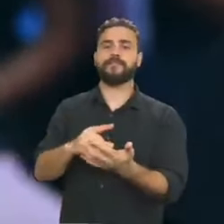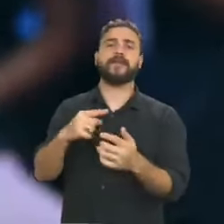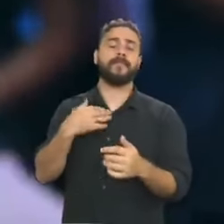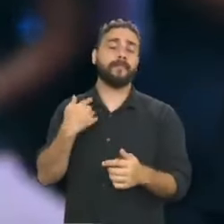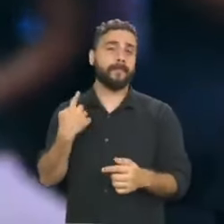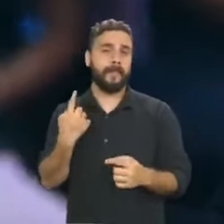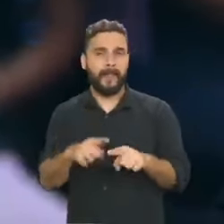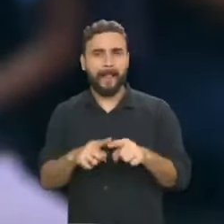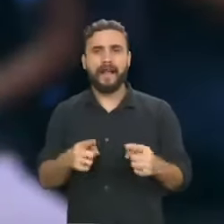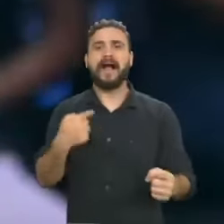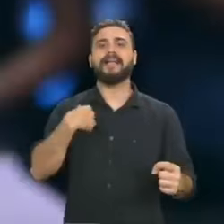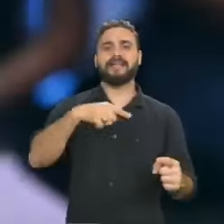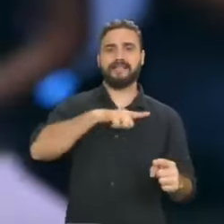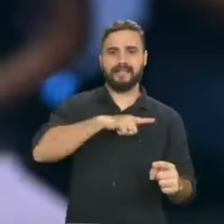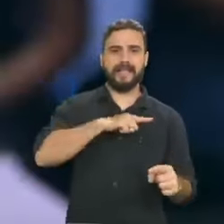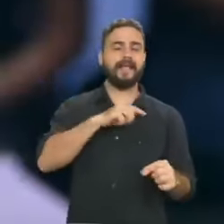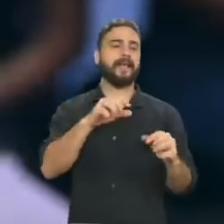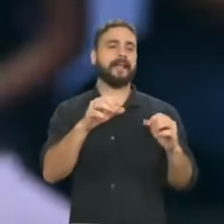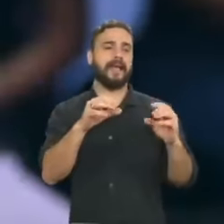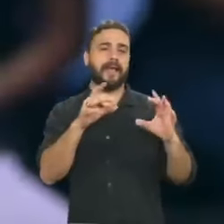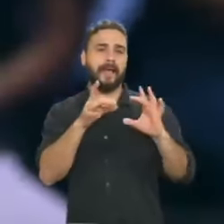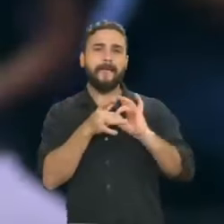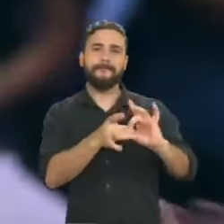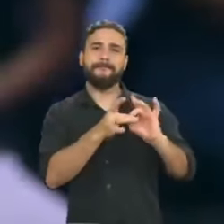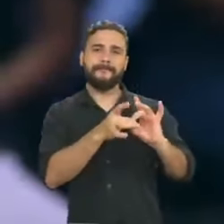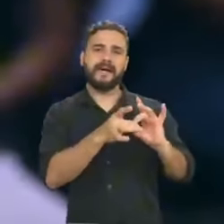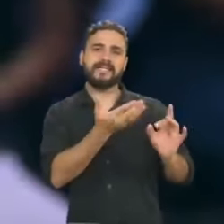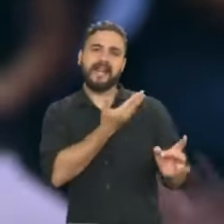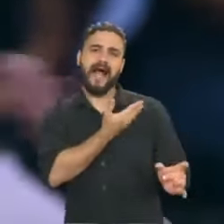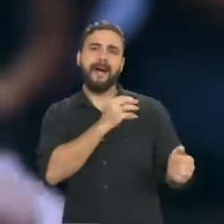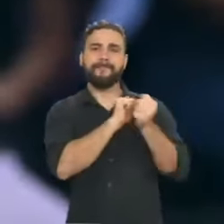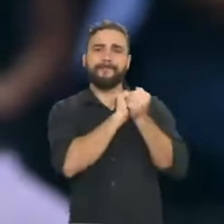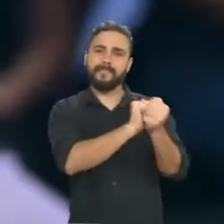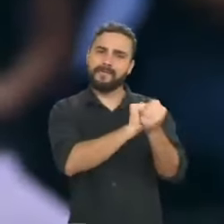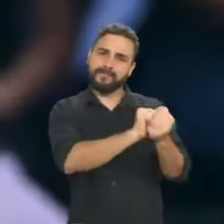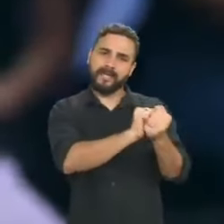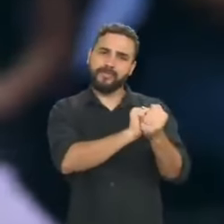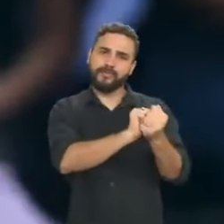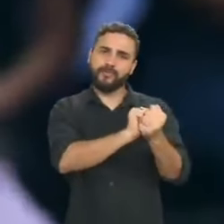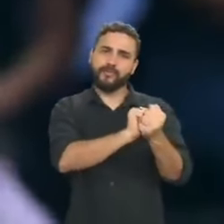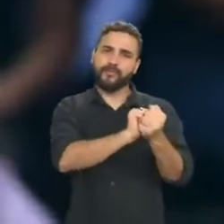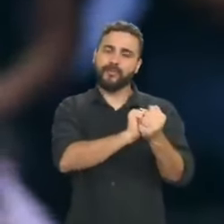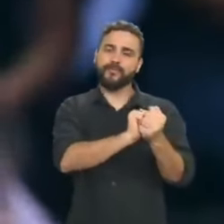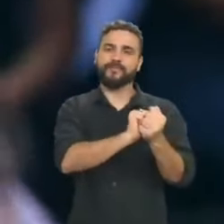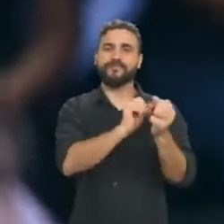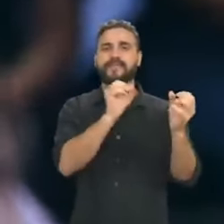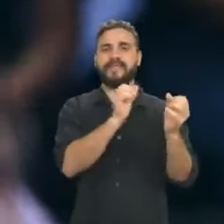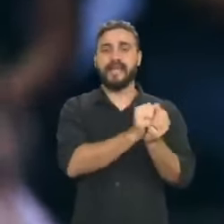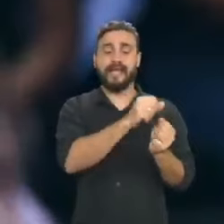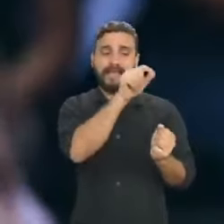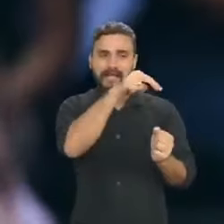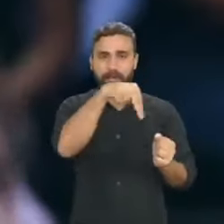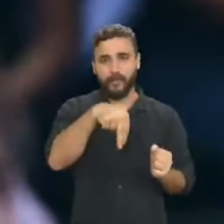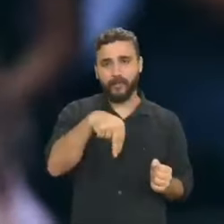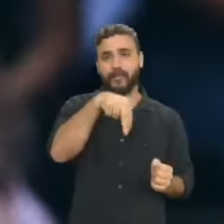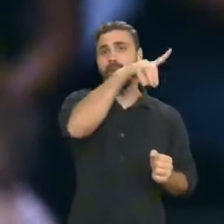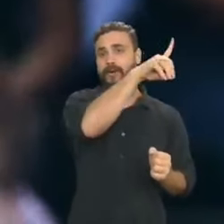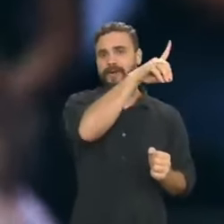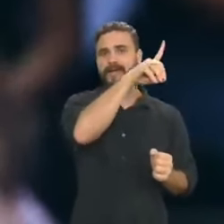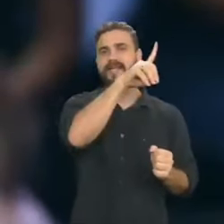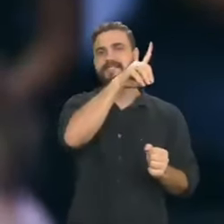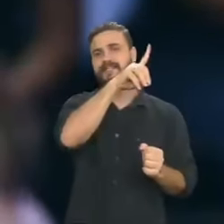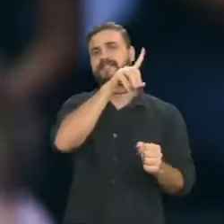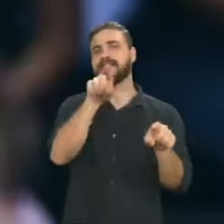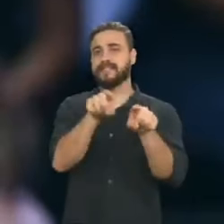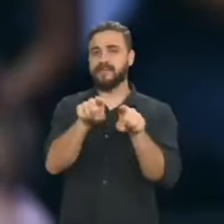como a Central, onde a gente tem avançado com o Evangelho ali no Piauí e agora no Maranhão, fazer essa primeira edição juntos.